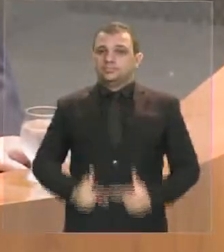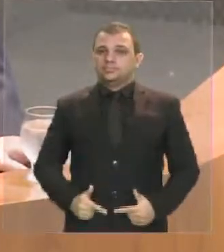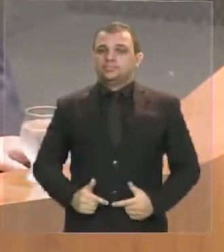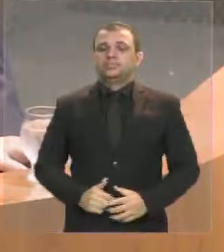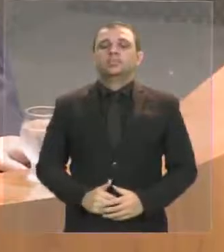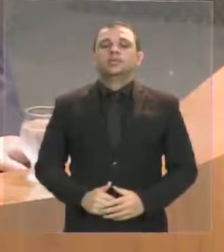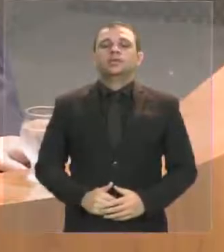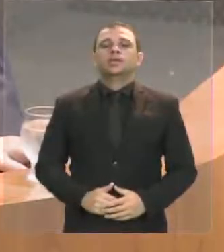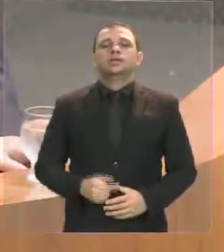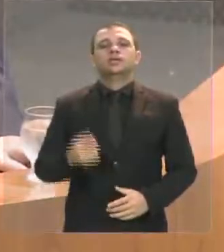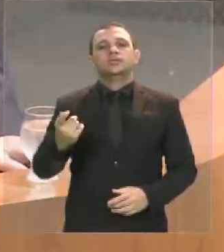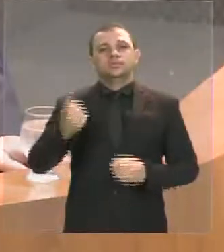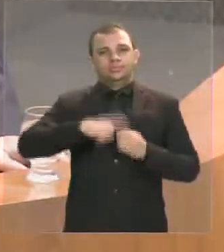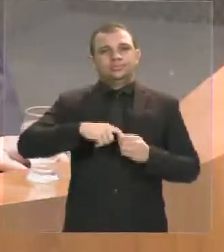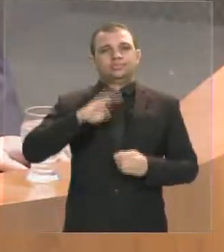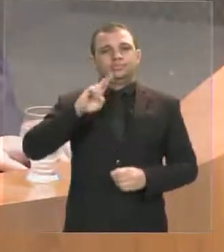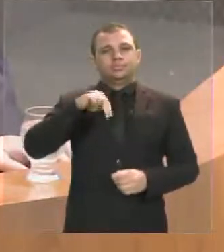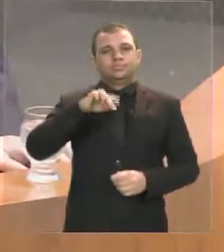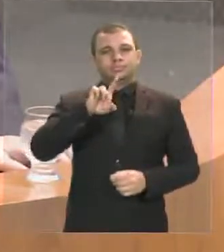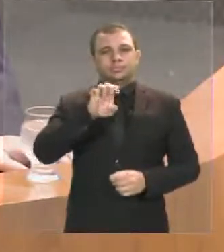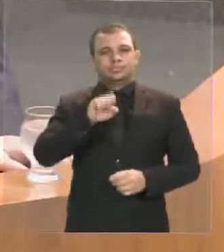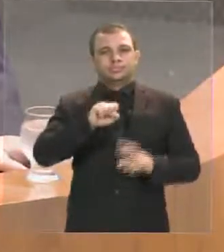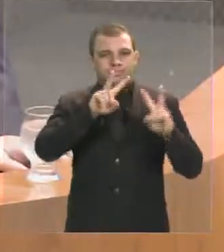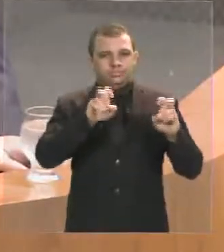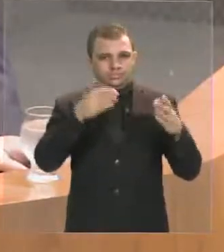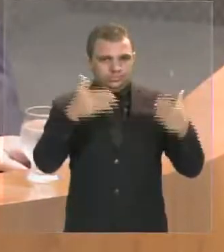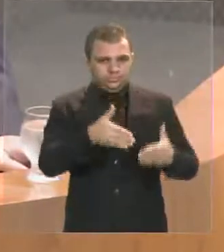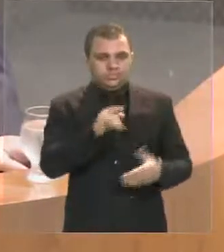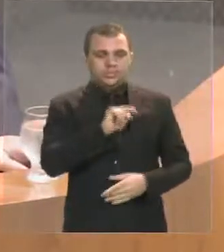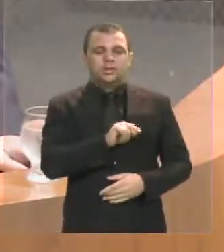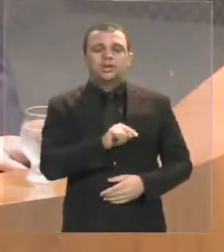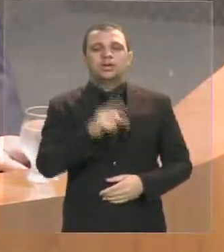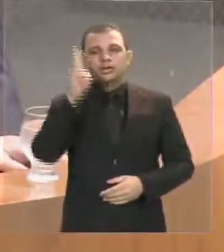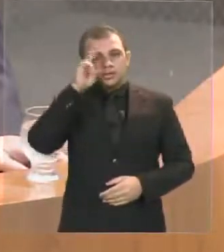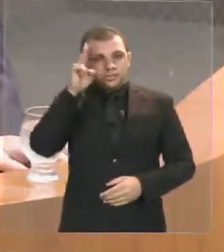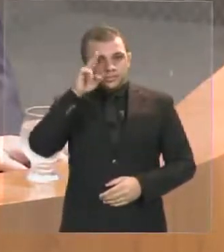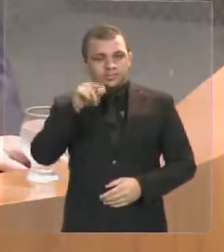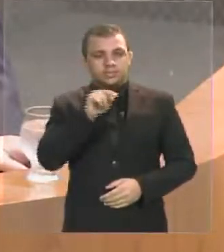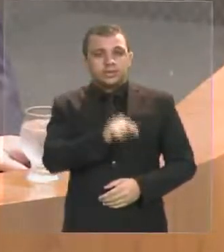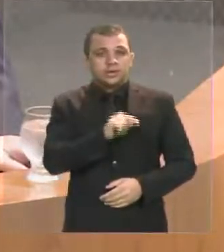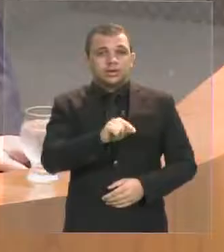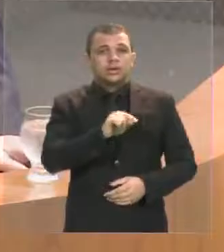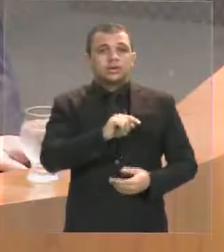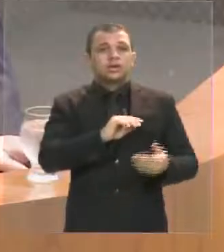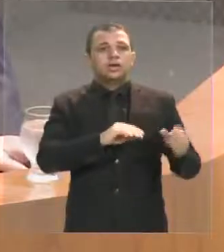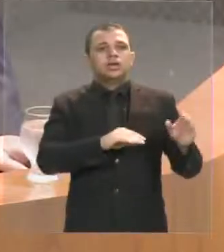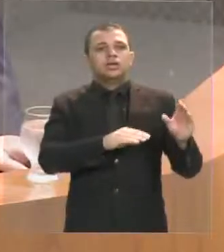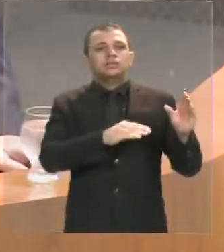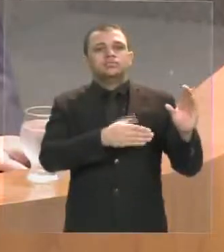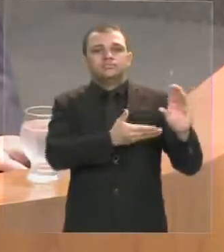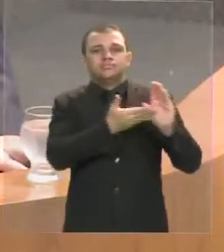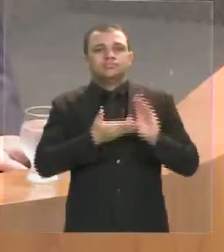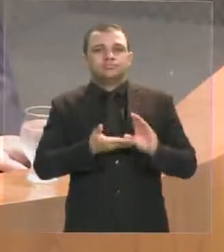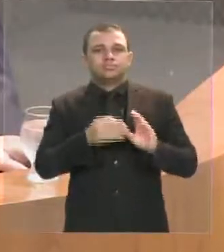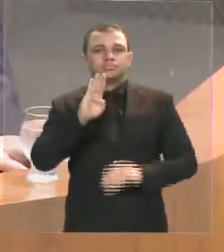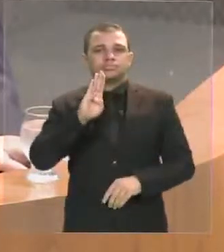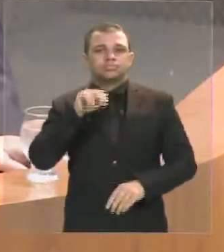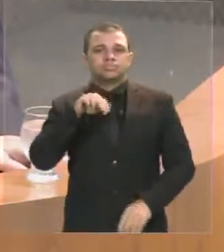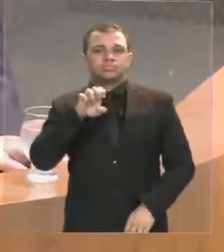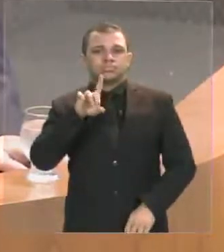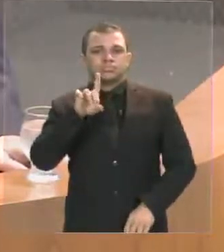BNDES, só para relembrar, mais uma vez, a herança que foi deixada do BNDES